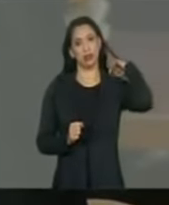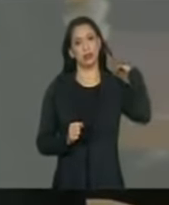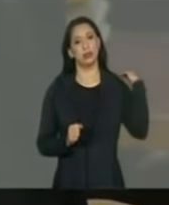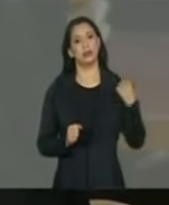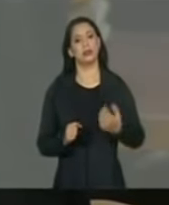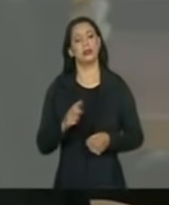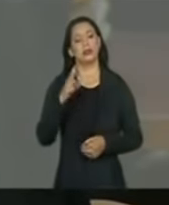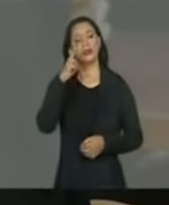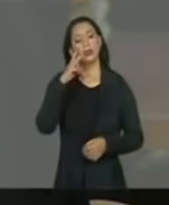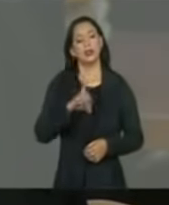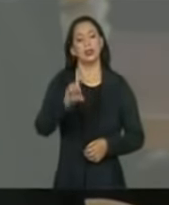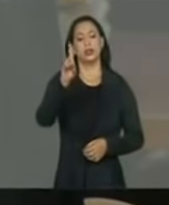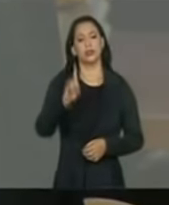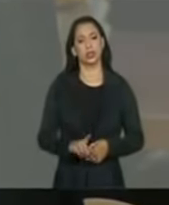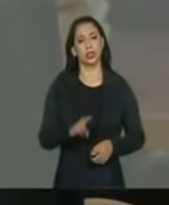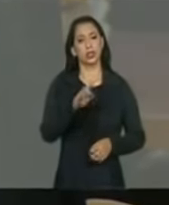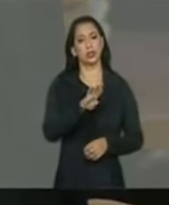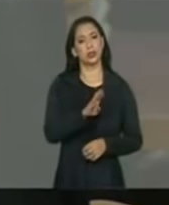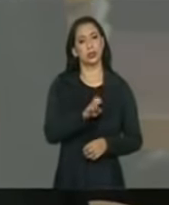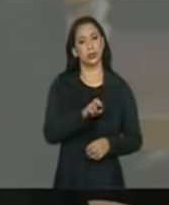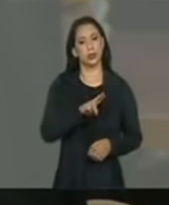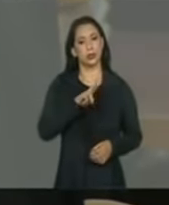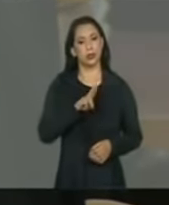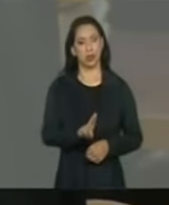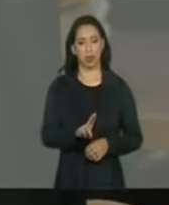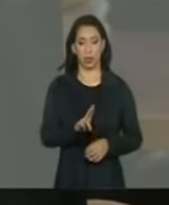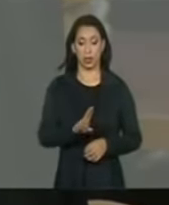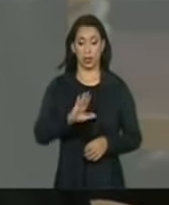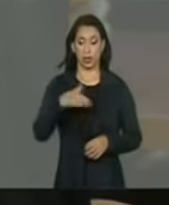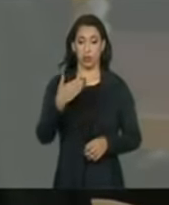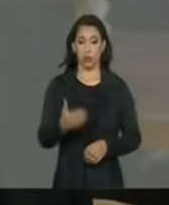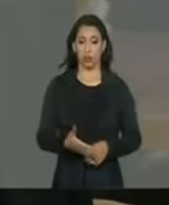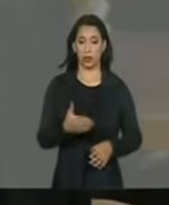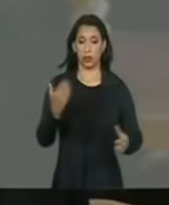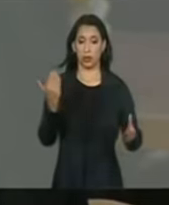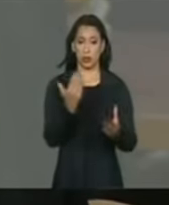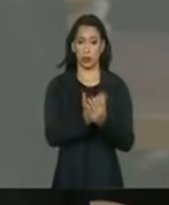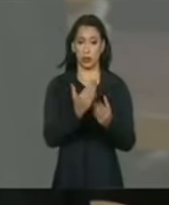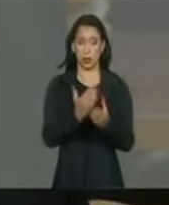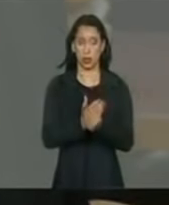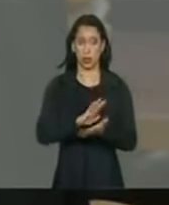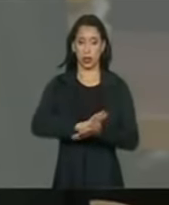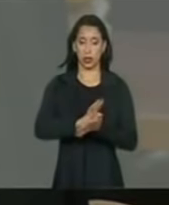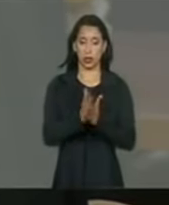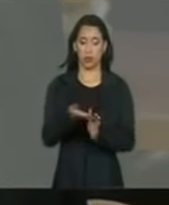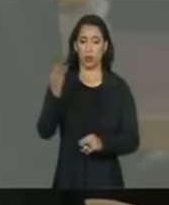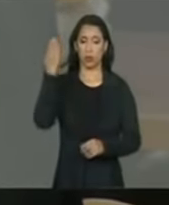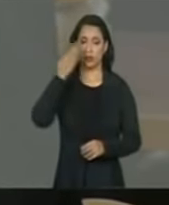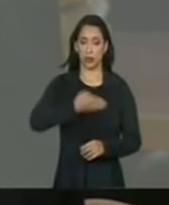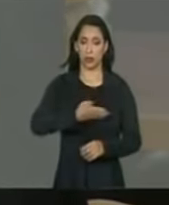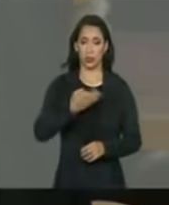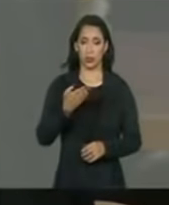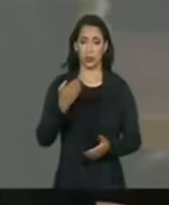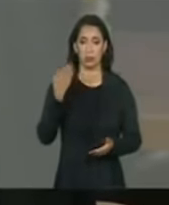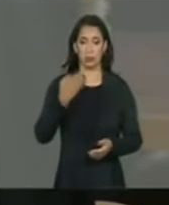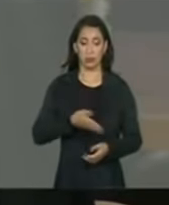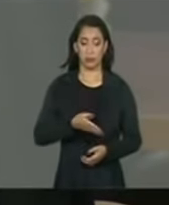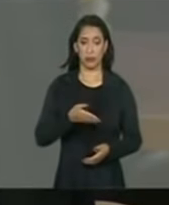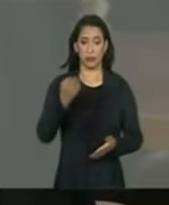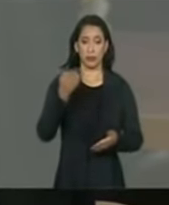direitos do réu diante de tumulto processual como destruição de provas aliciamento de